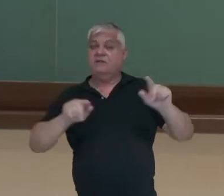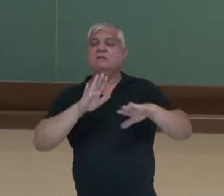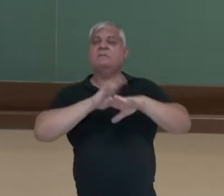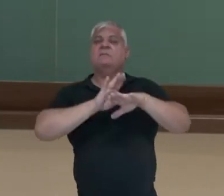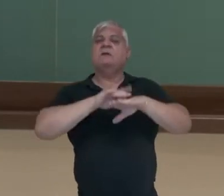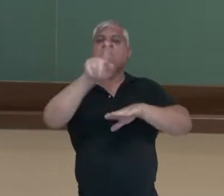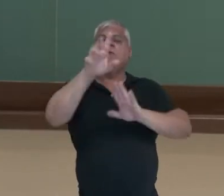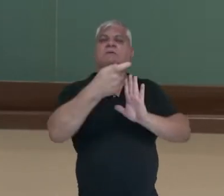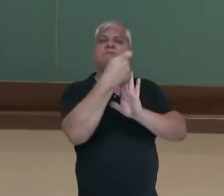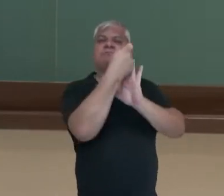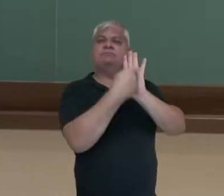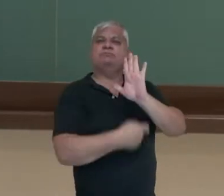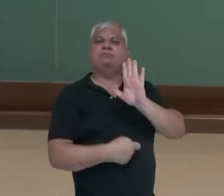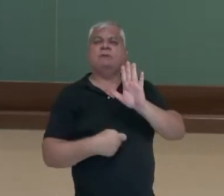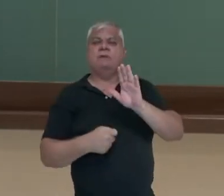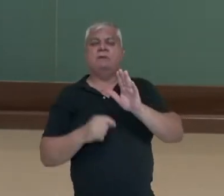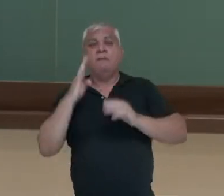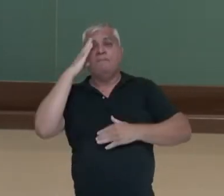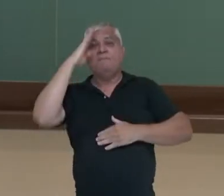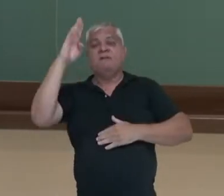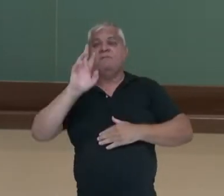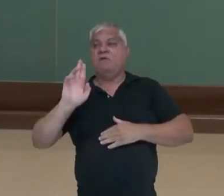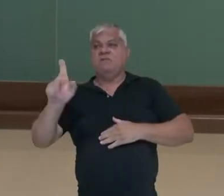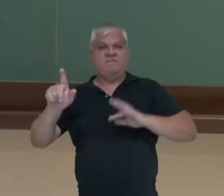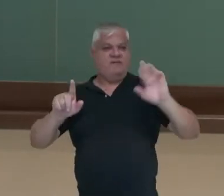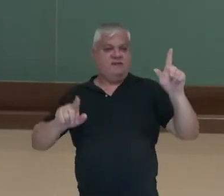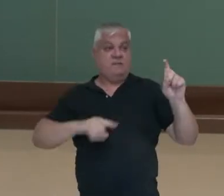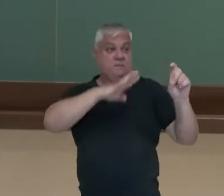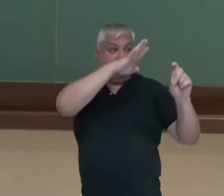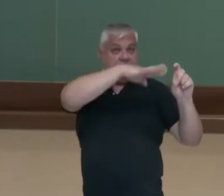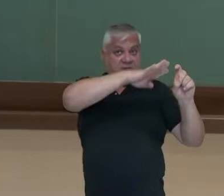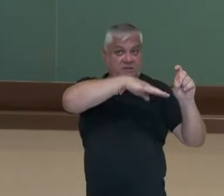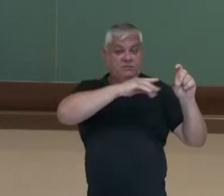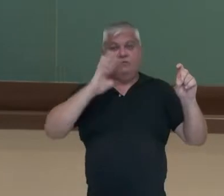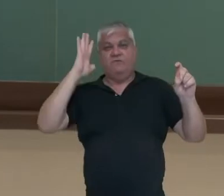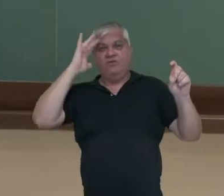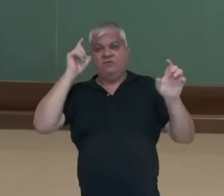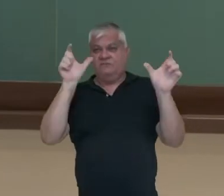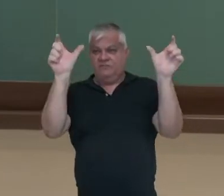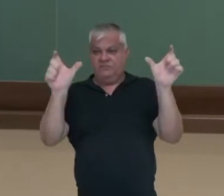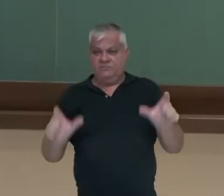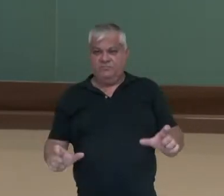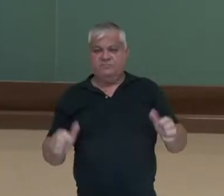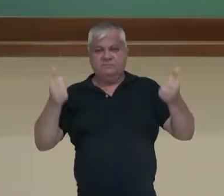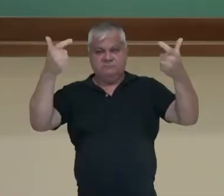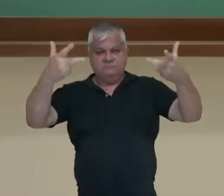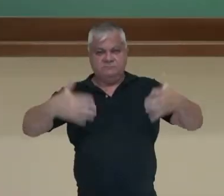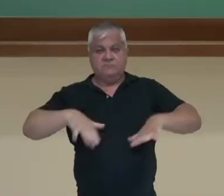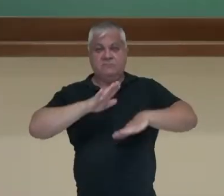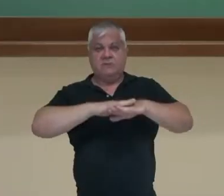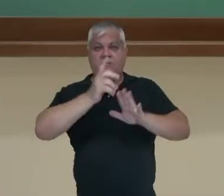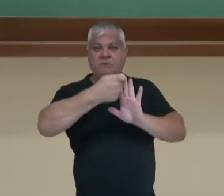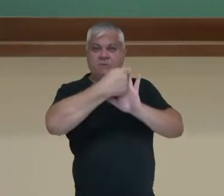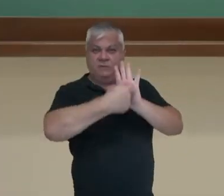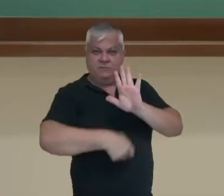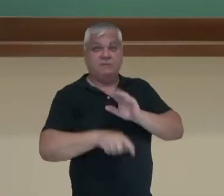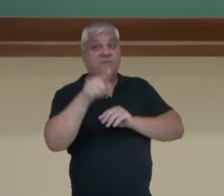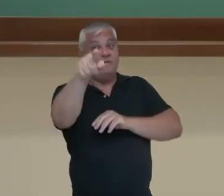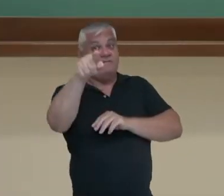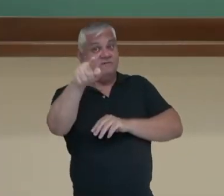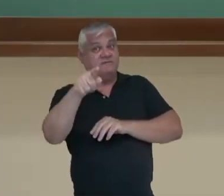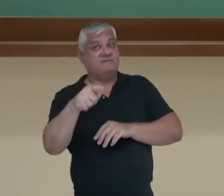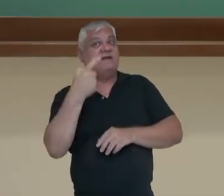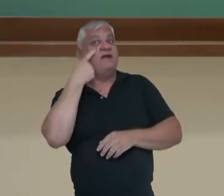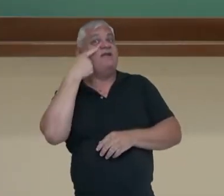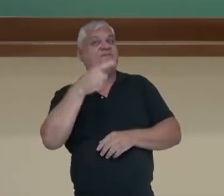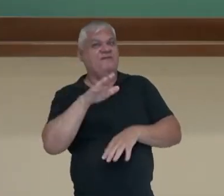as principais diferenças entre o pensamento mítico e o pensamento filosófico. Então, coloquei uma questão para vocês e eu quero